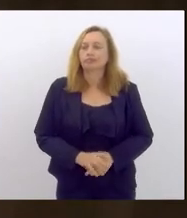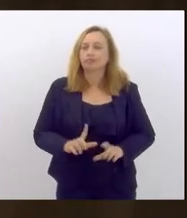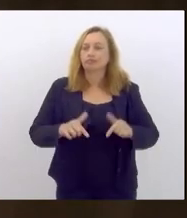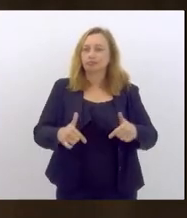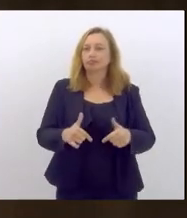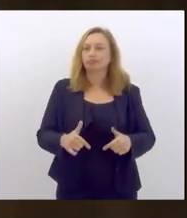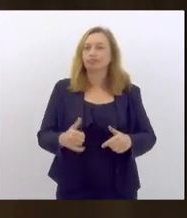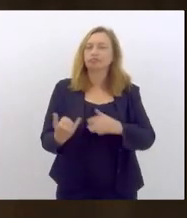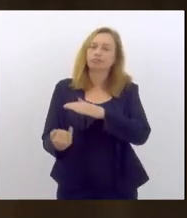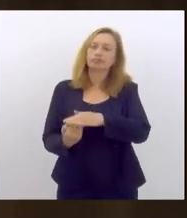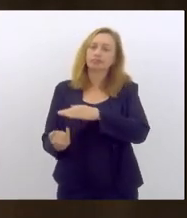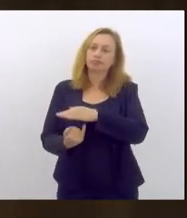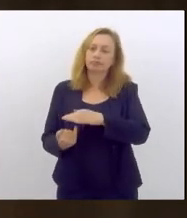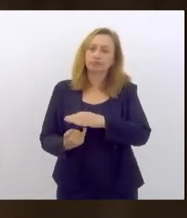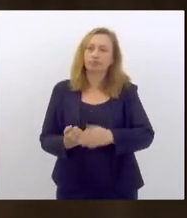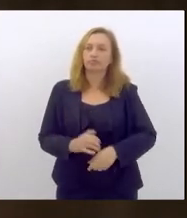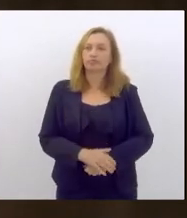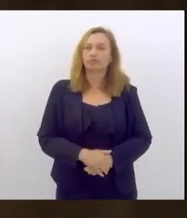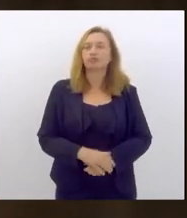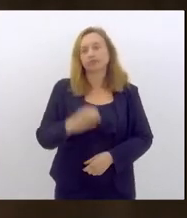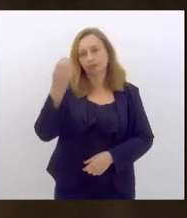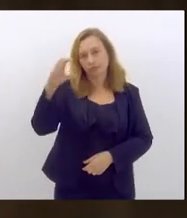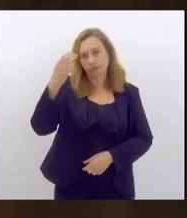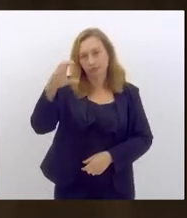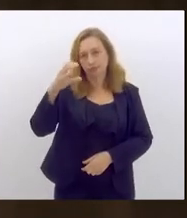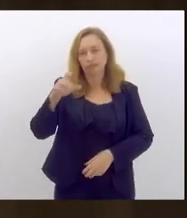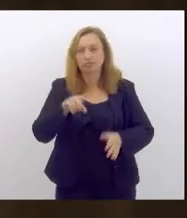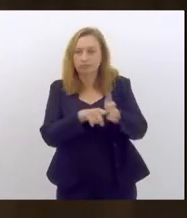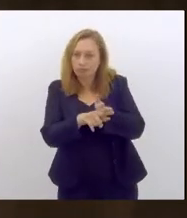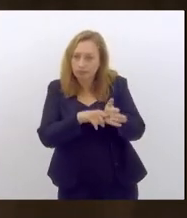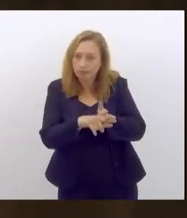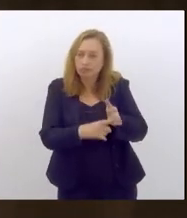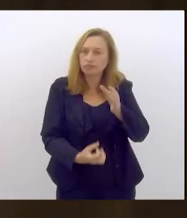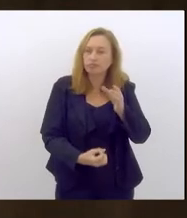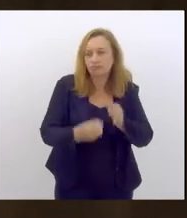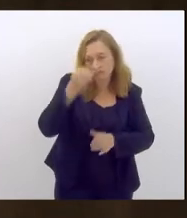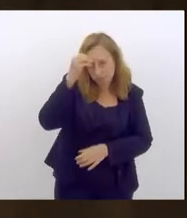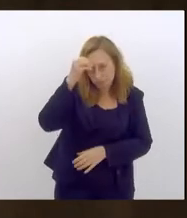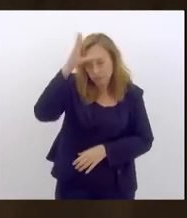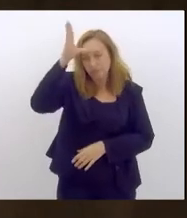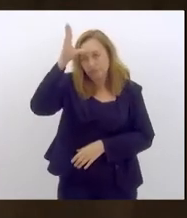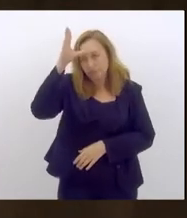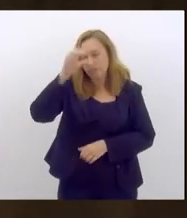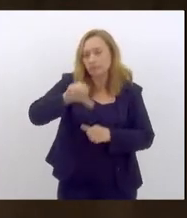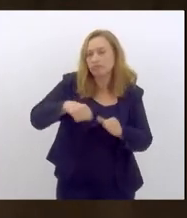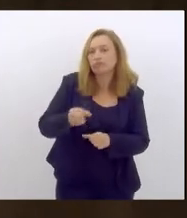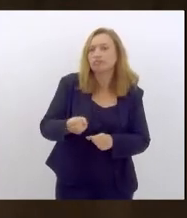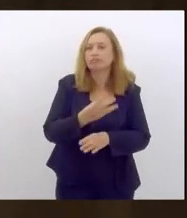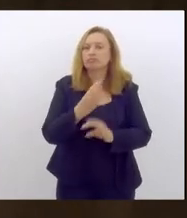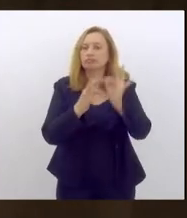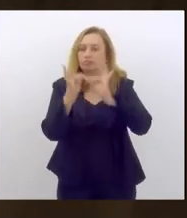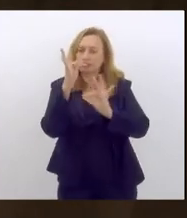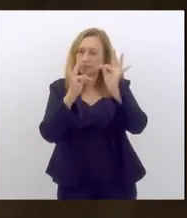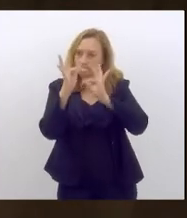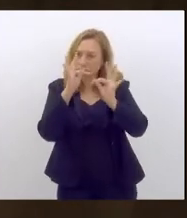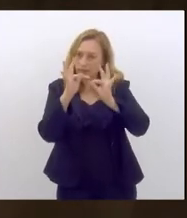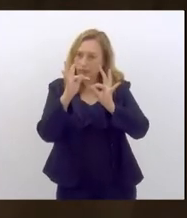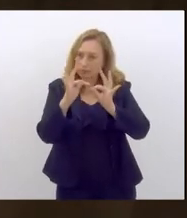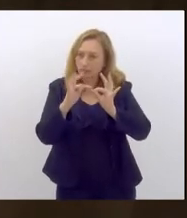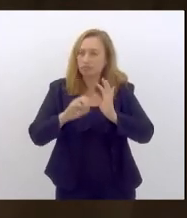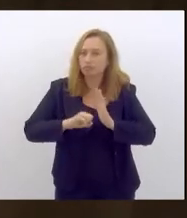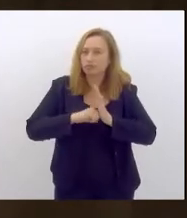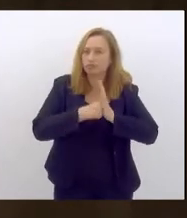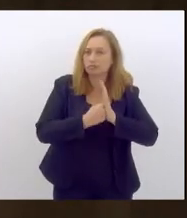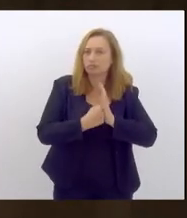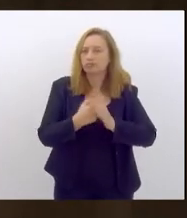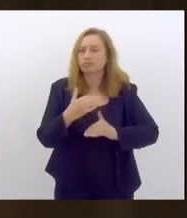dessas instituições, de modo que a ciência, a pesquisa, a produção do conhecimento, a inovação tecnológica possam ser vetores